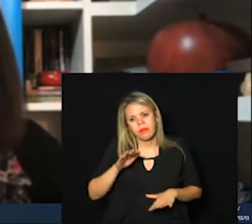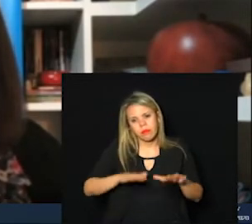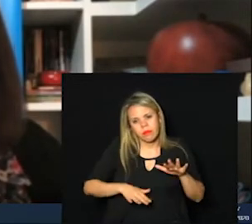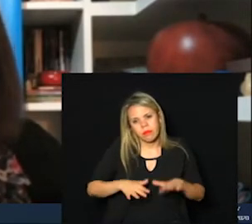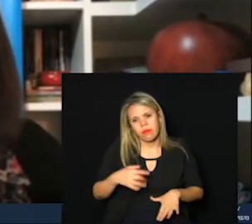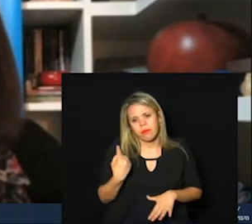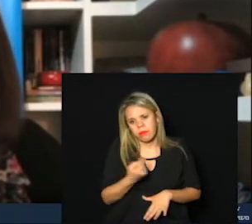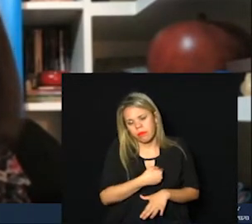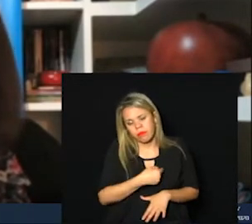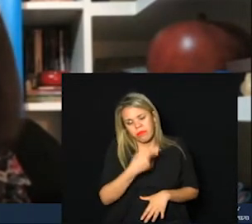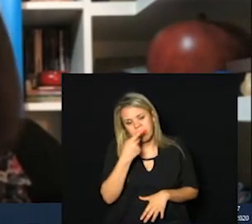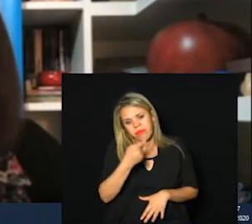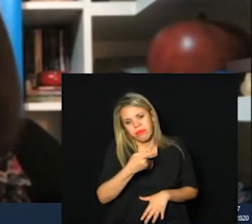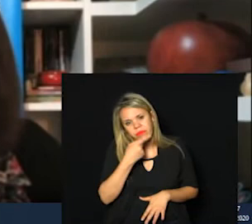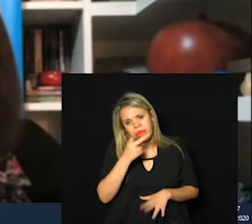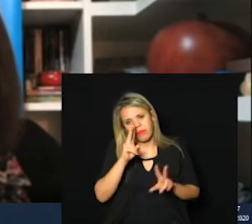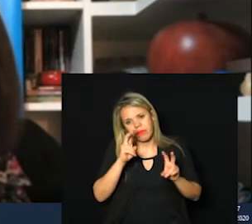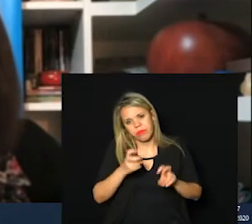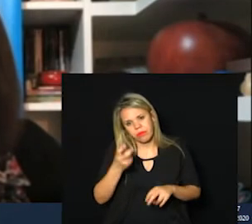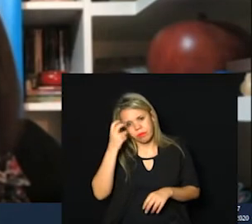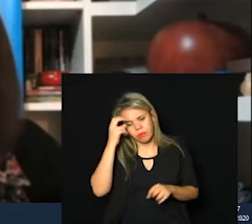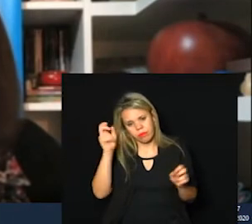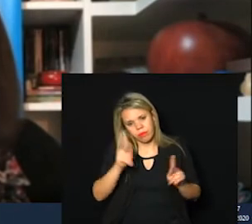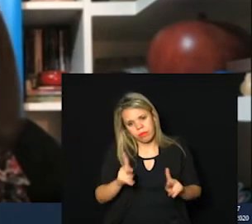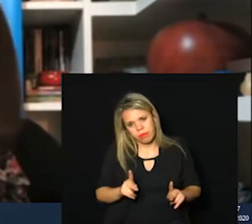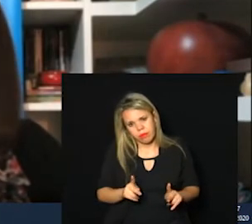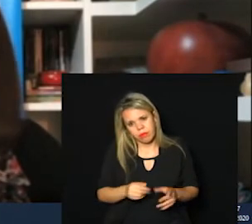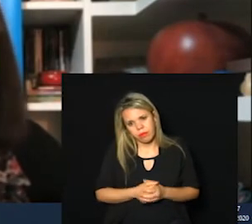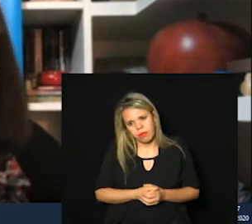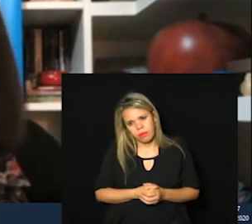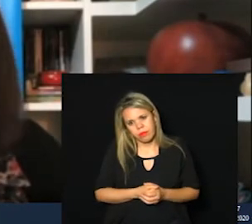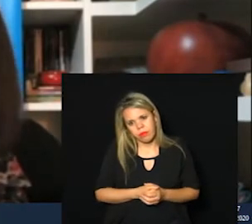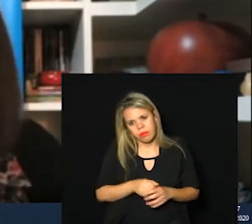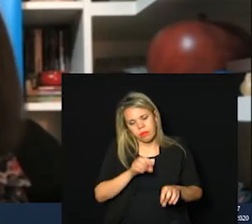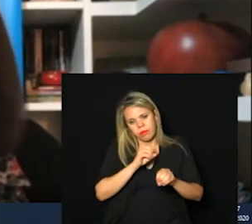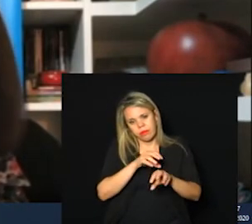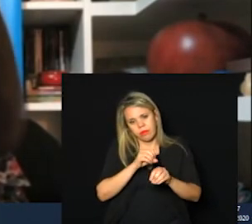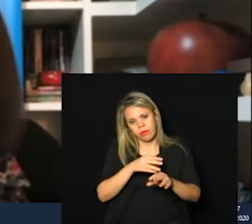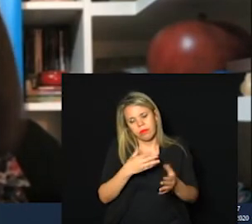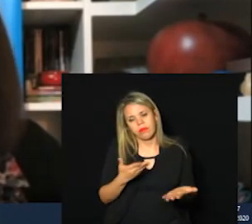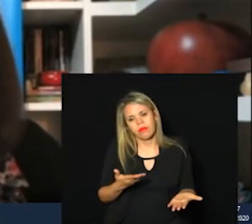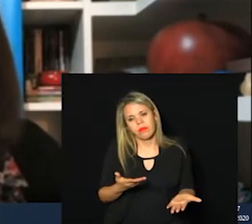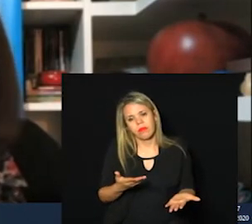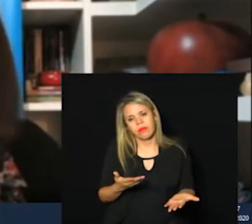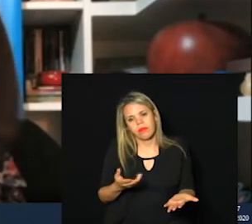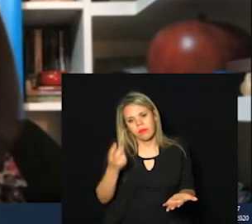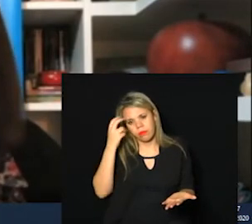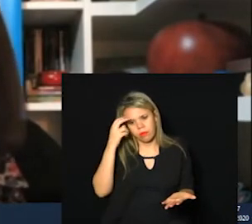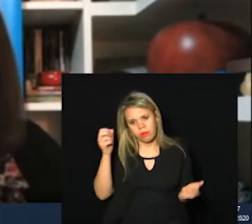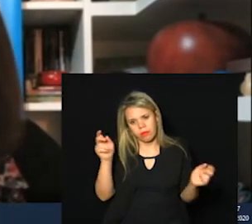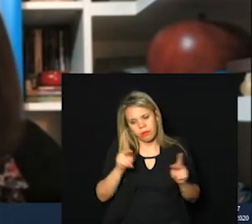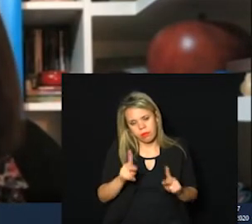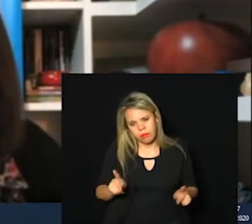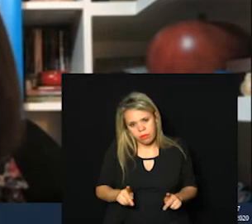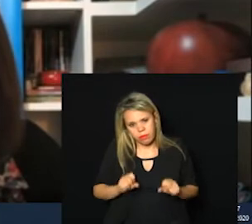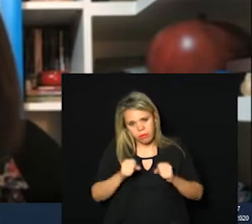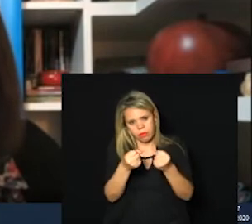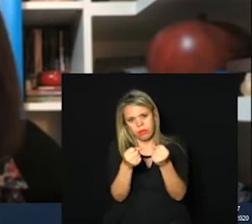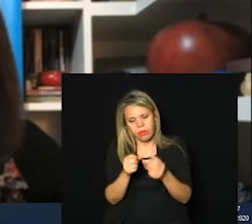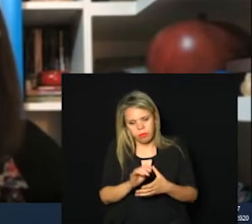a gente fala sobre cultura de paz, dá aula sobre cultura de paz, defende a cultura de